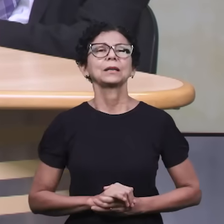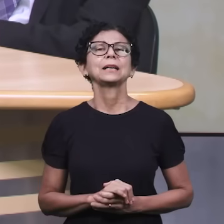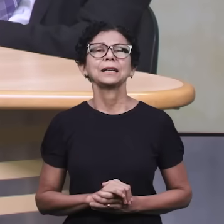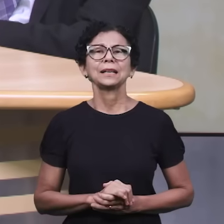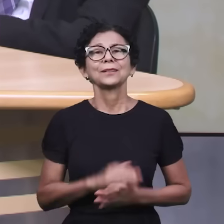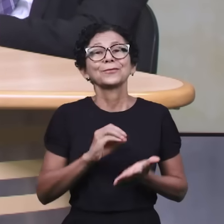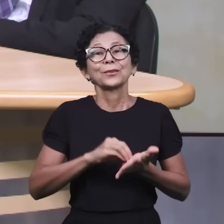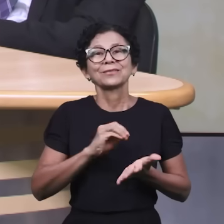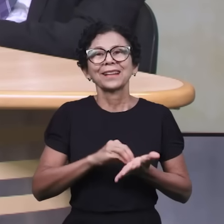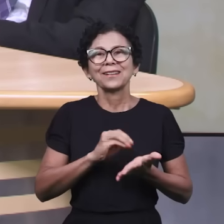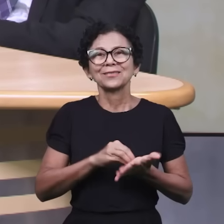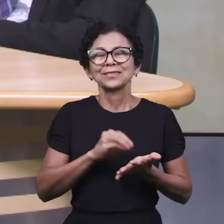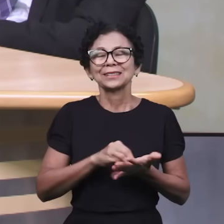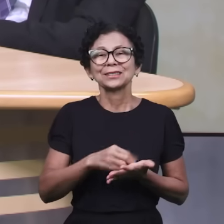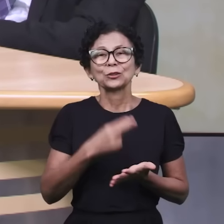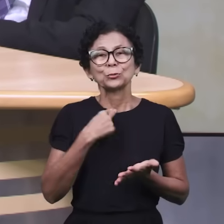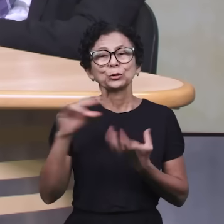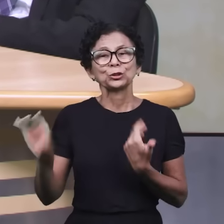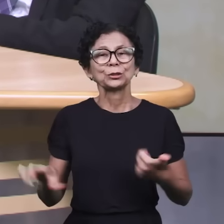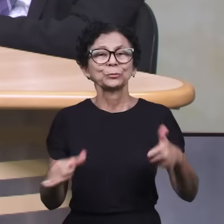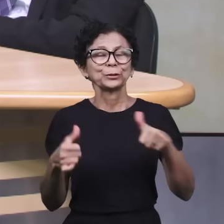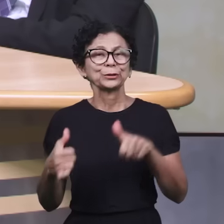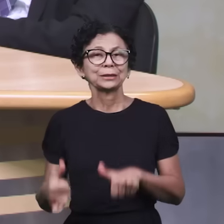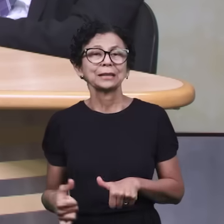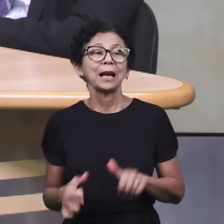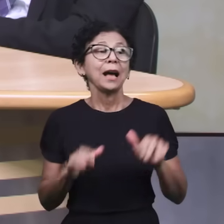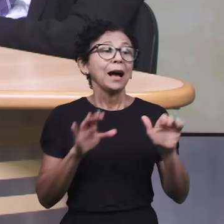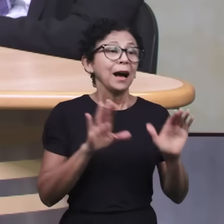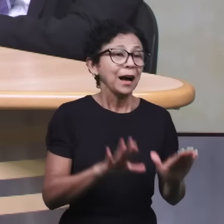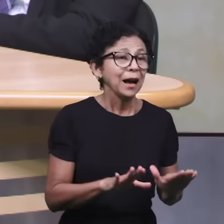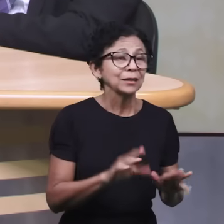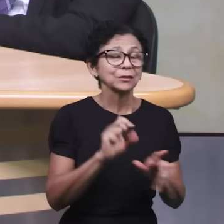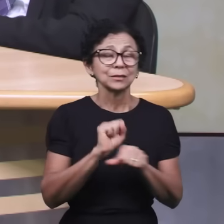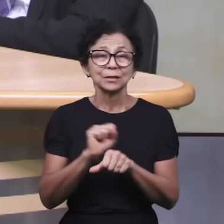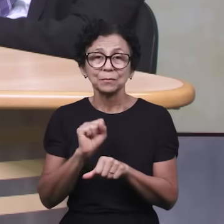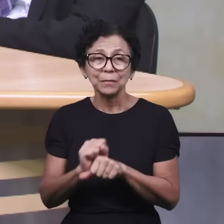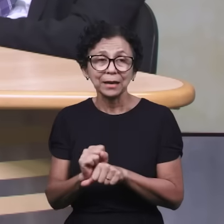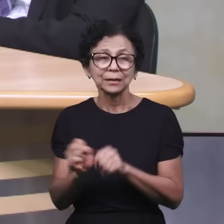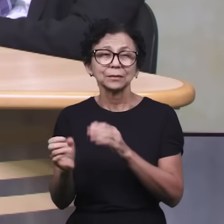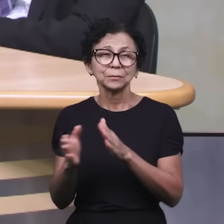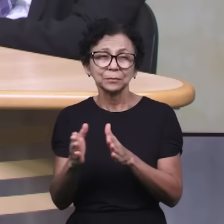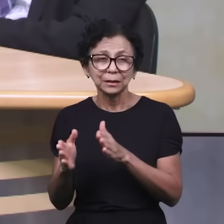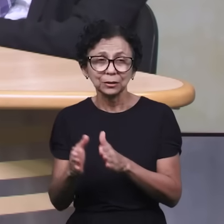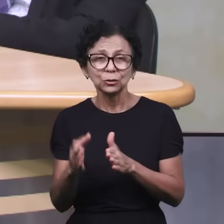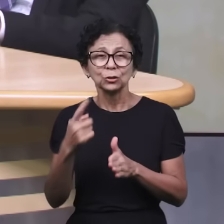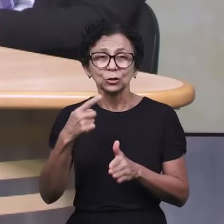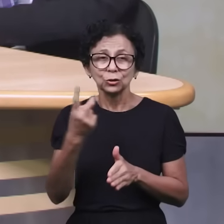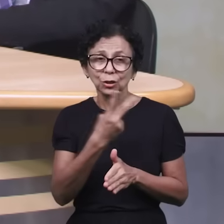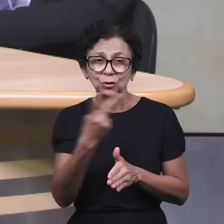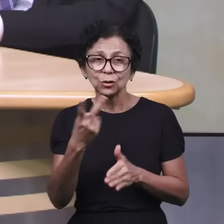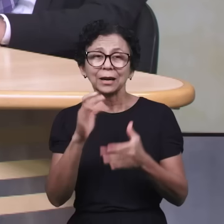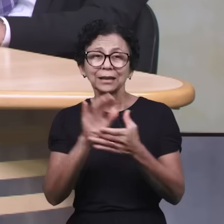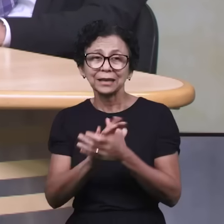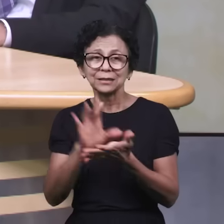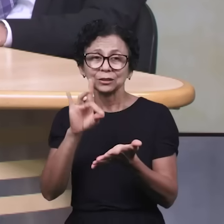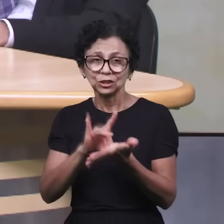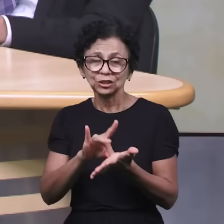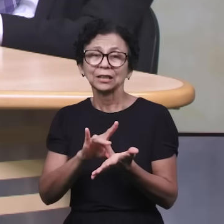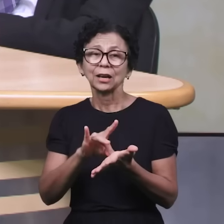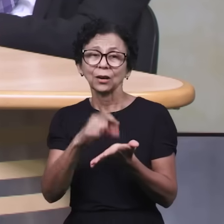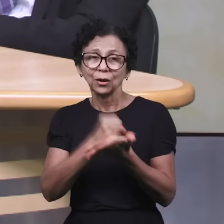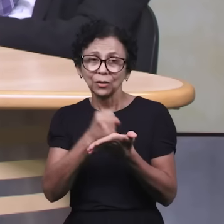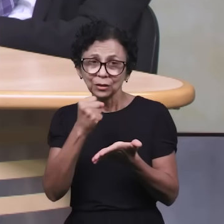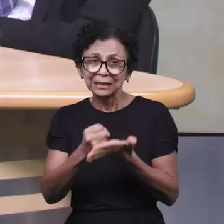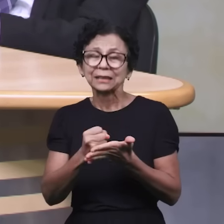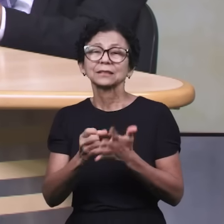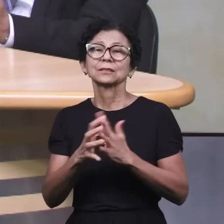deseja ser batizada? Não impede. Mas nós colocamos diante do Senhor... Há, por exemplo, dentro da igreja, aquela